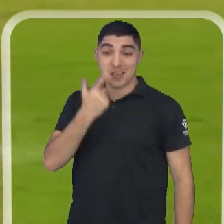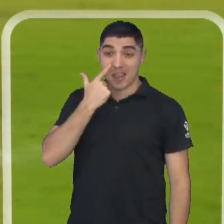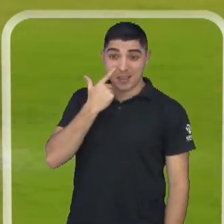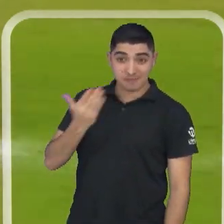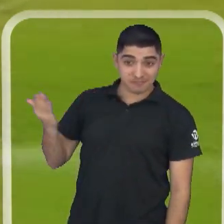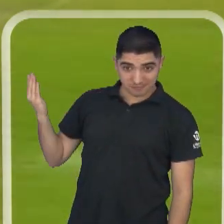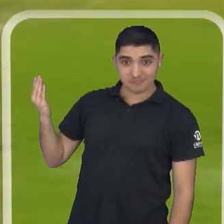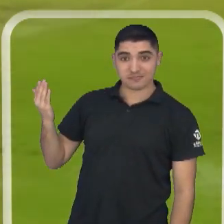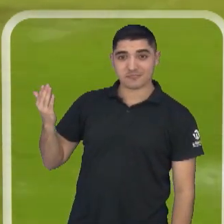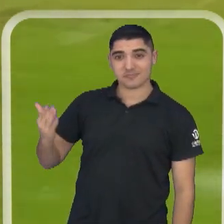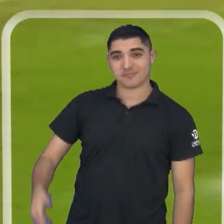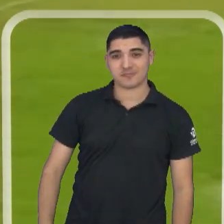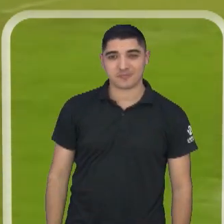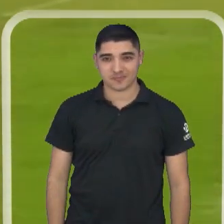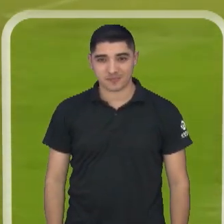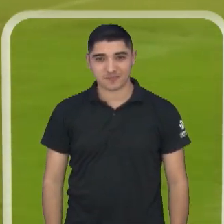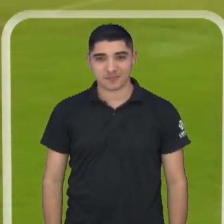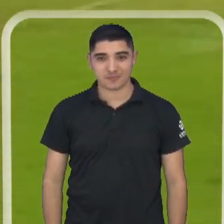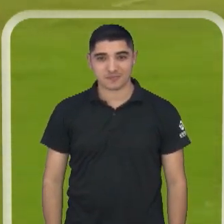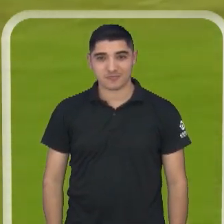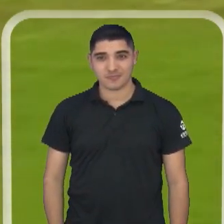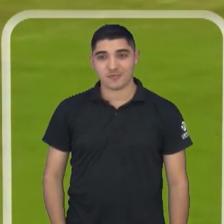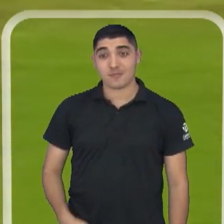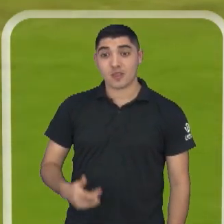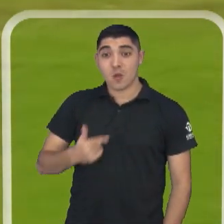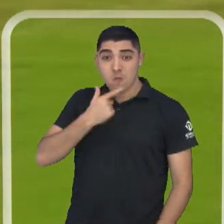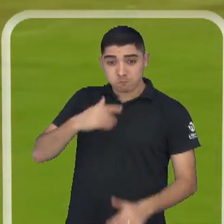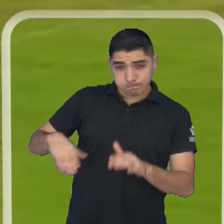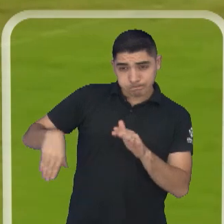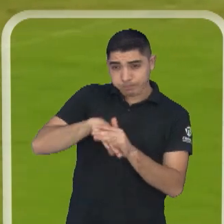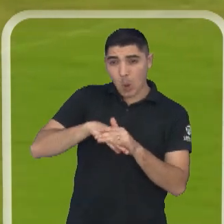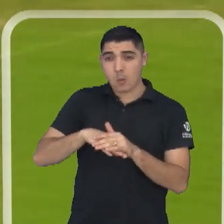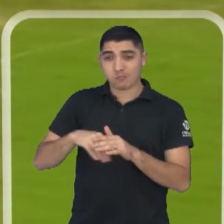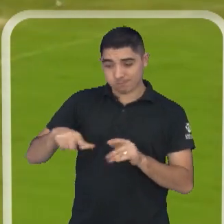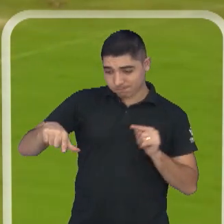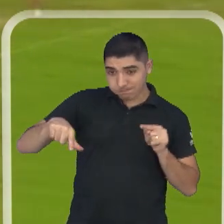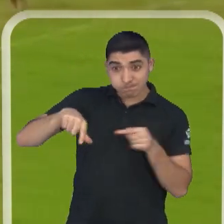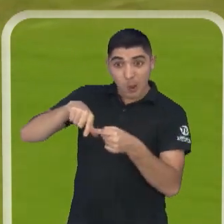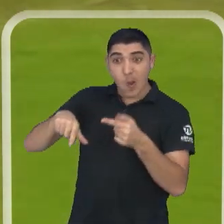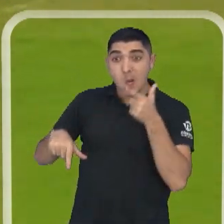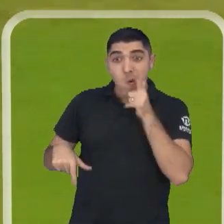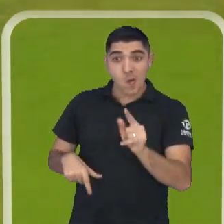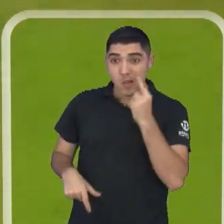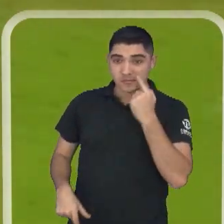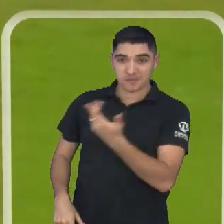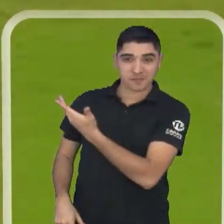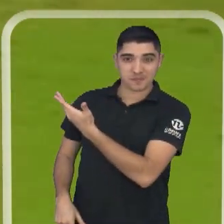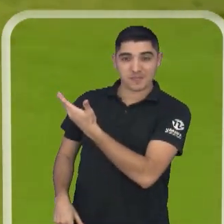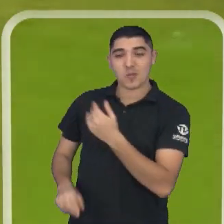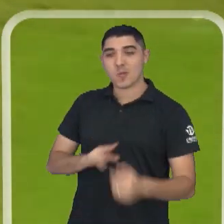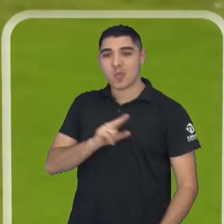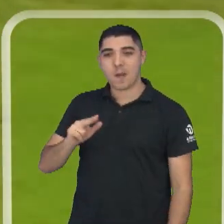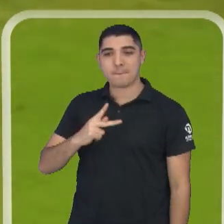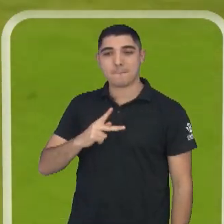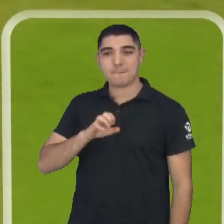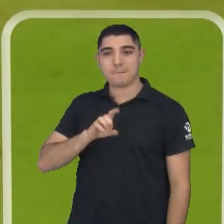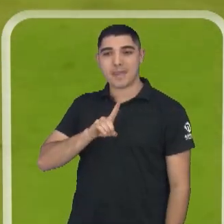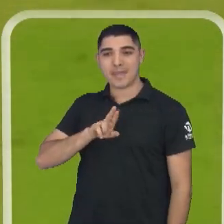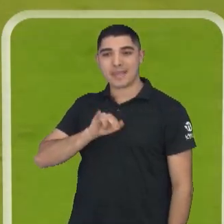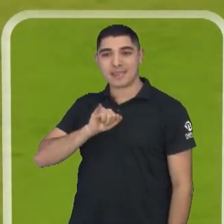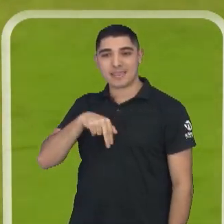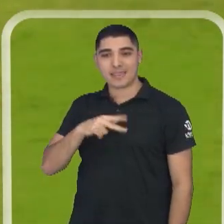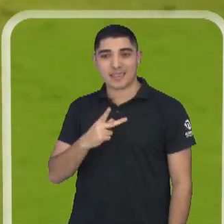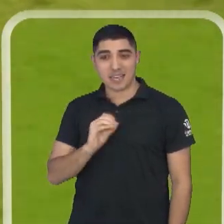por Vicente, a zaga afastou para trás. James tocou no pé de Pedrinho, que de primeira bateu e fez o gol da Águia. Pedrinho,